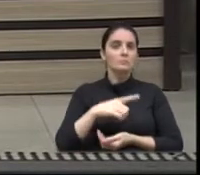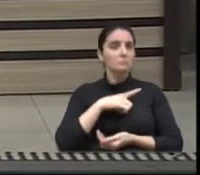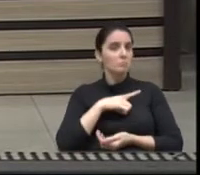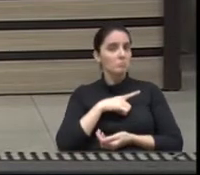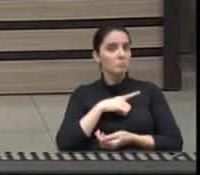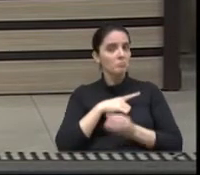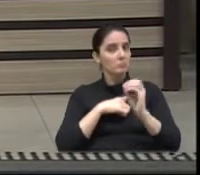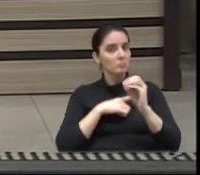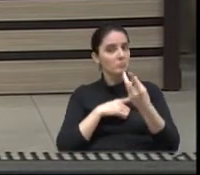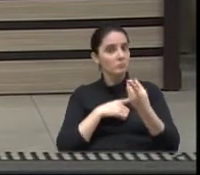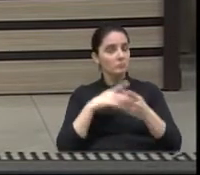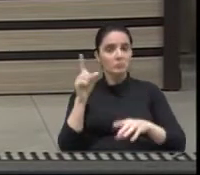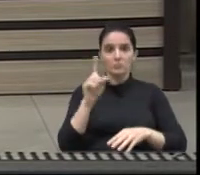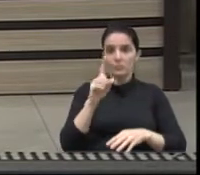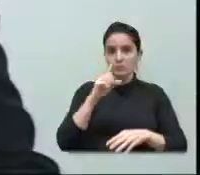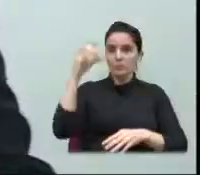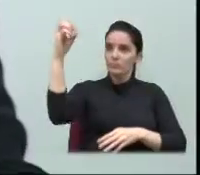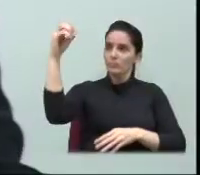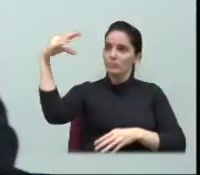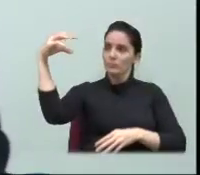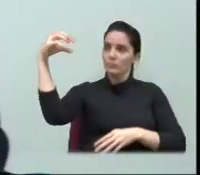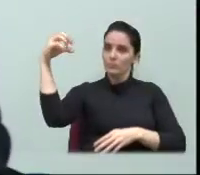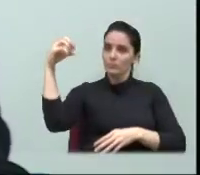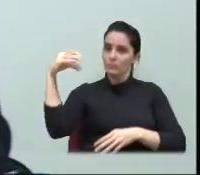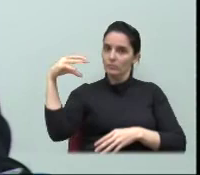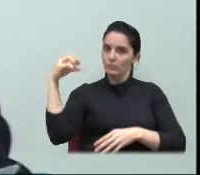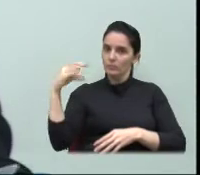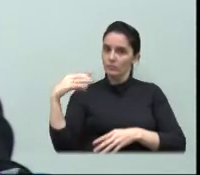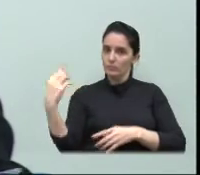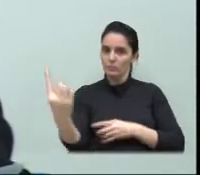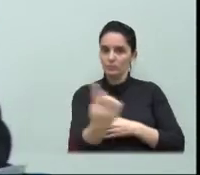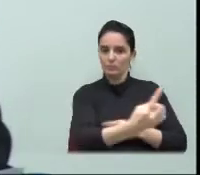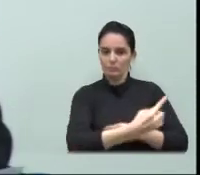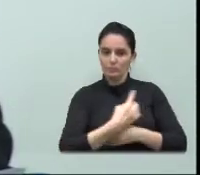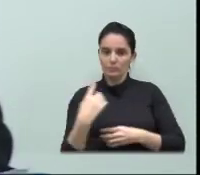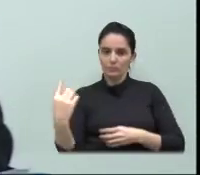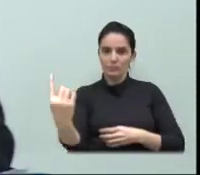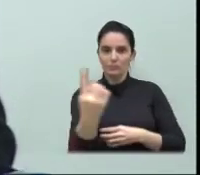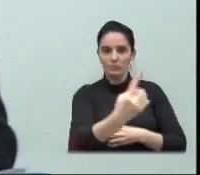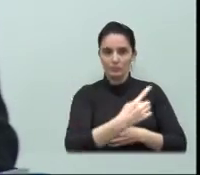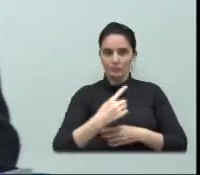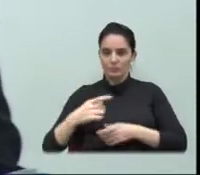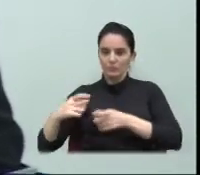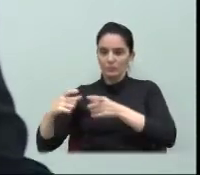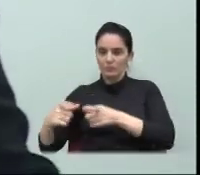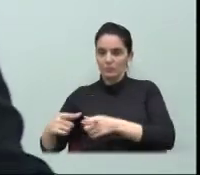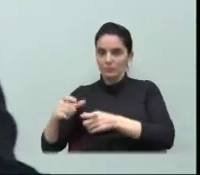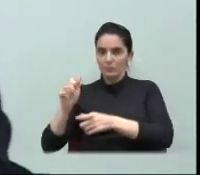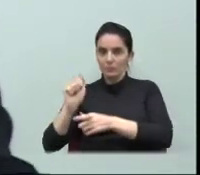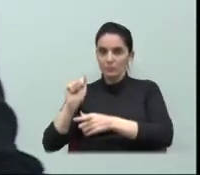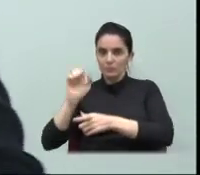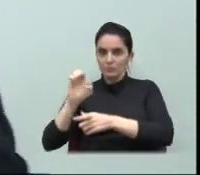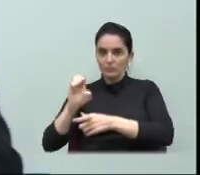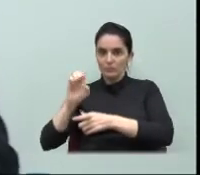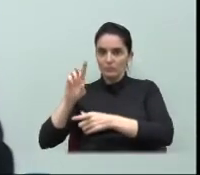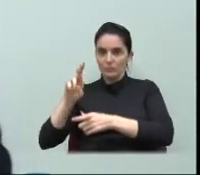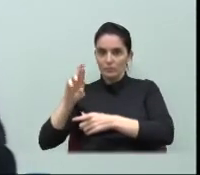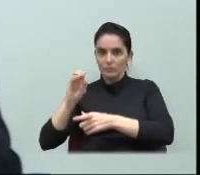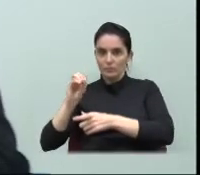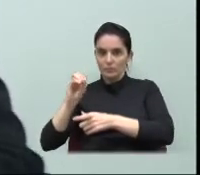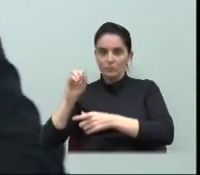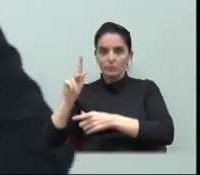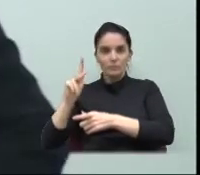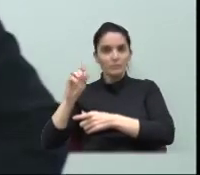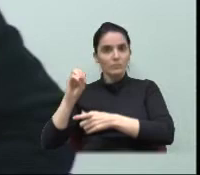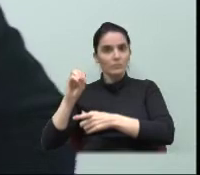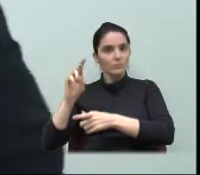de um projeto de semaforização ali na rotatória do Parque Residencial Aeroporto. Né? Recentemente,